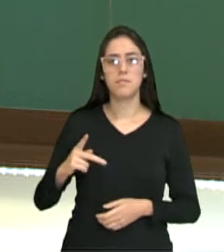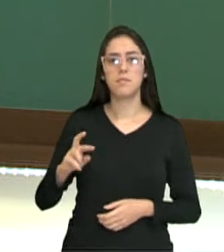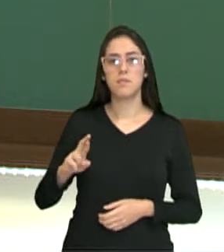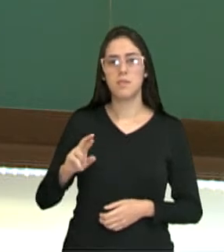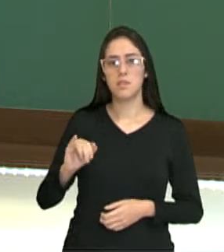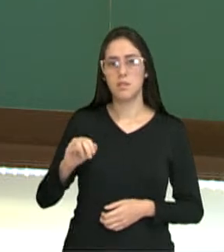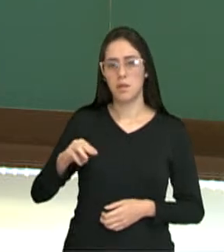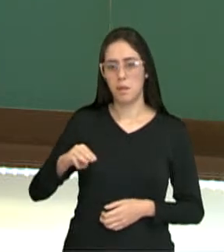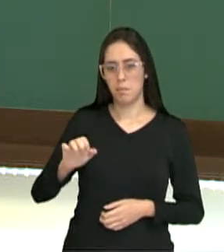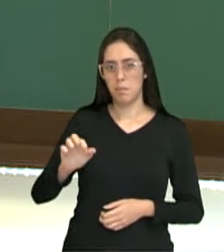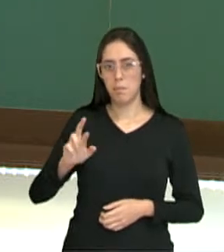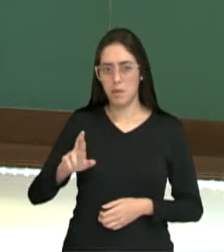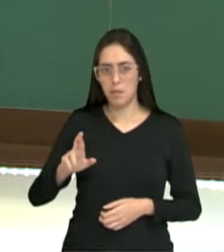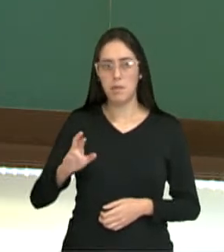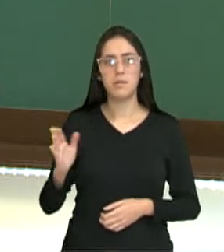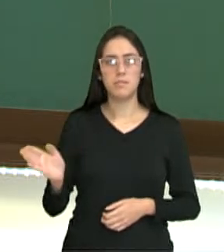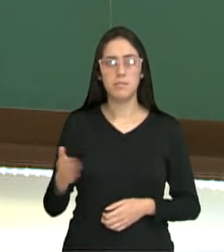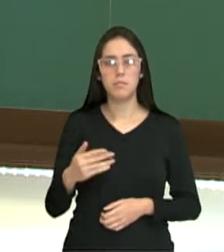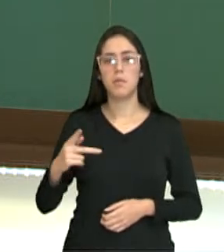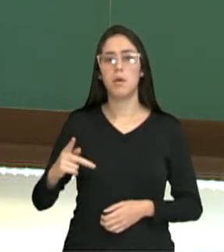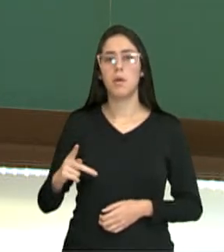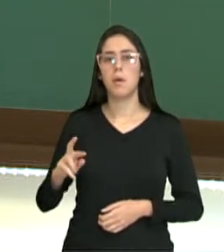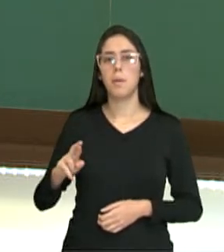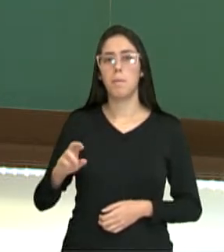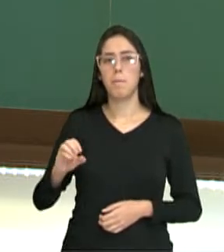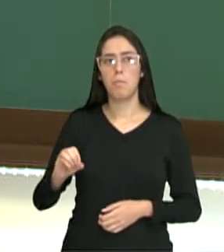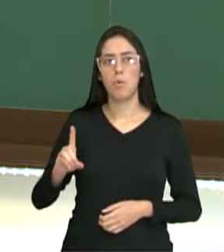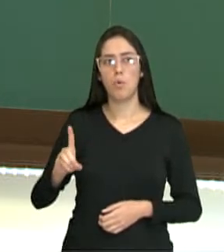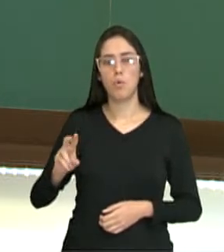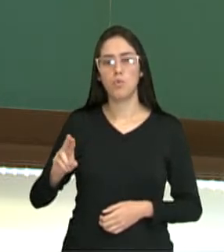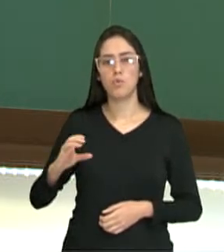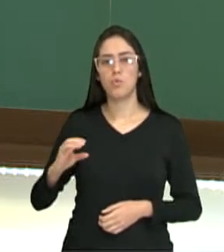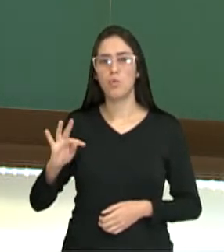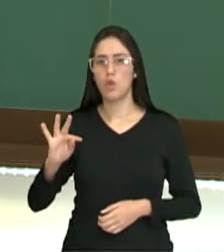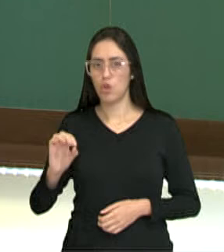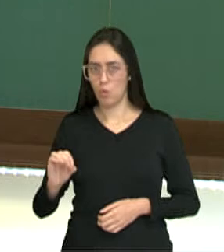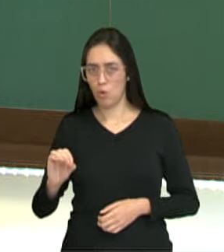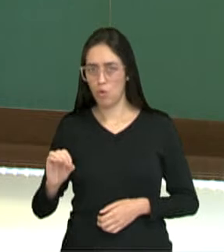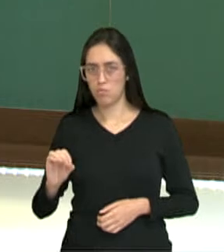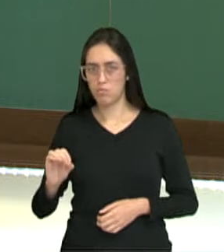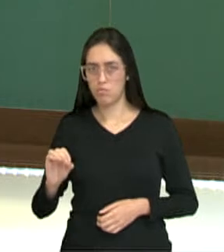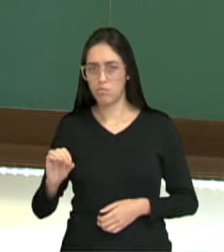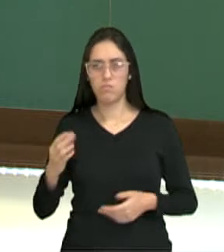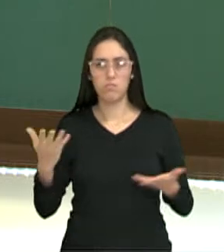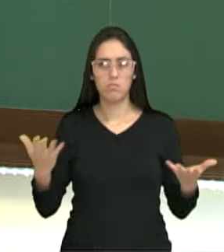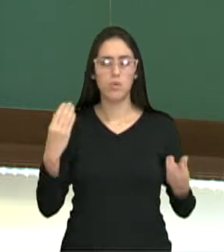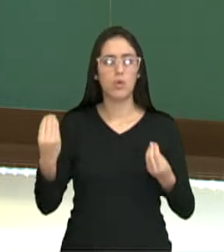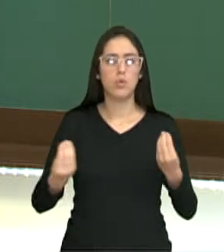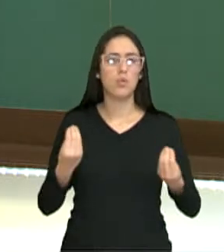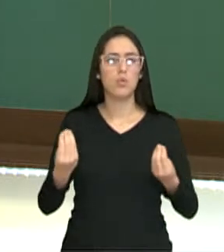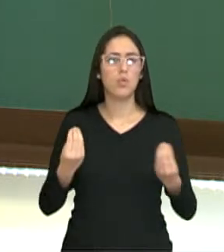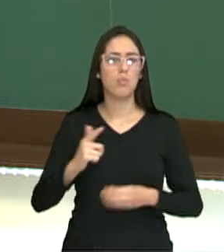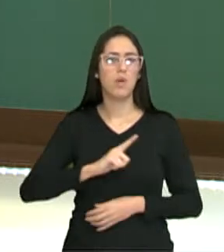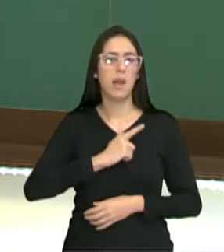à frente? Produto. Esse termo aqui, né? Como que a gramática